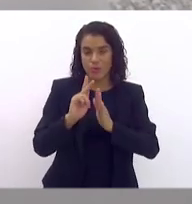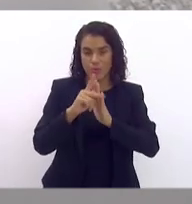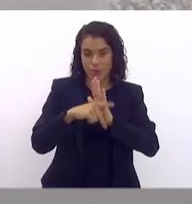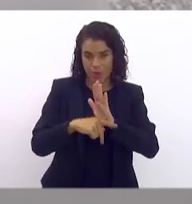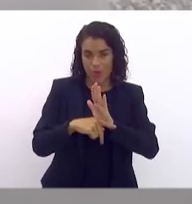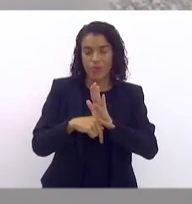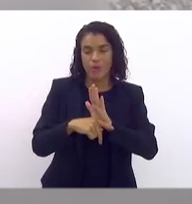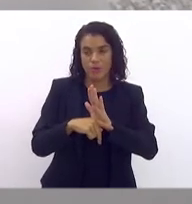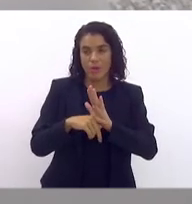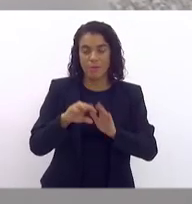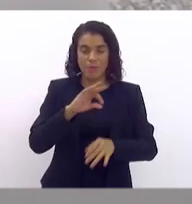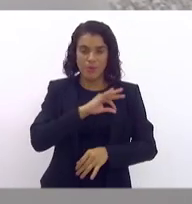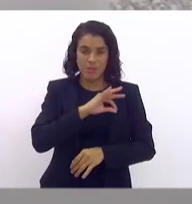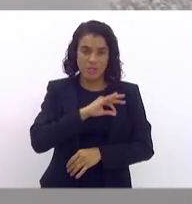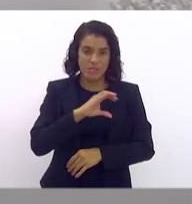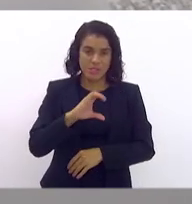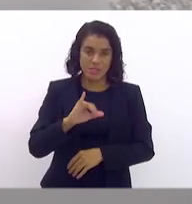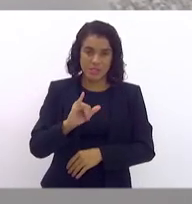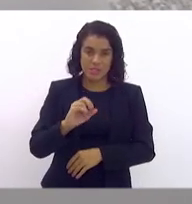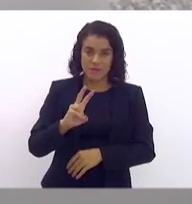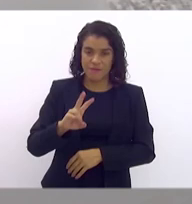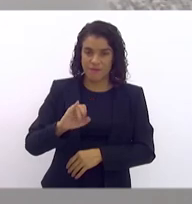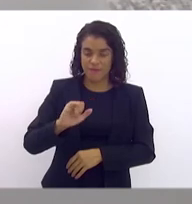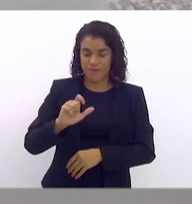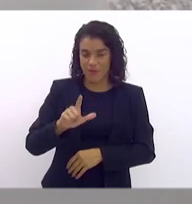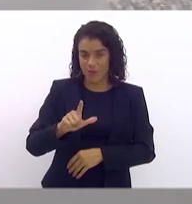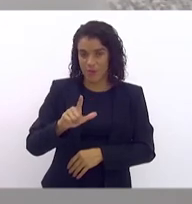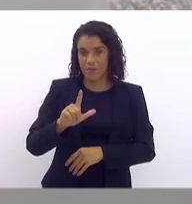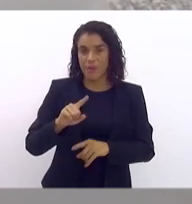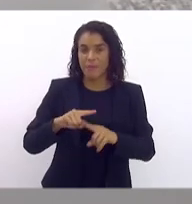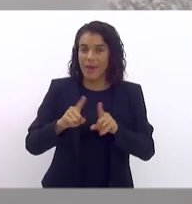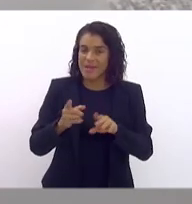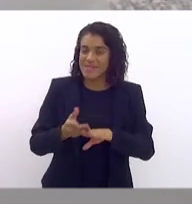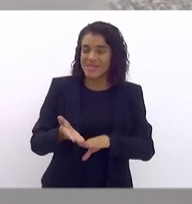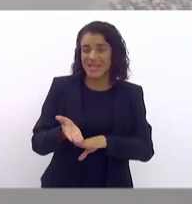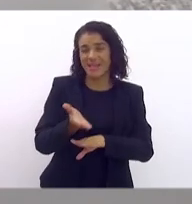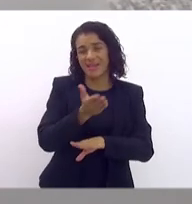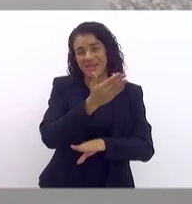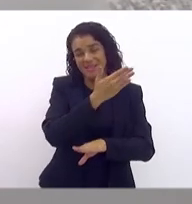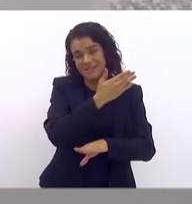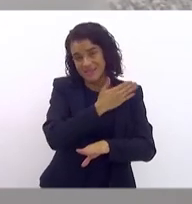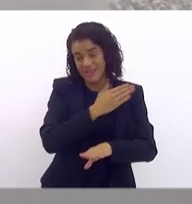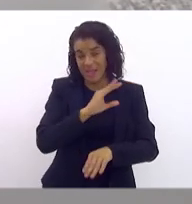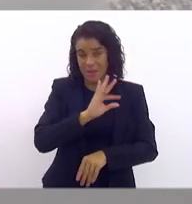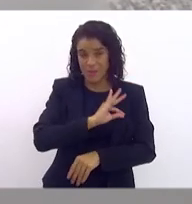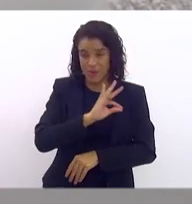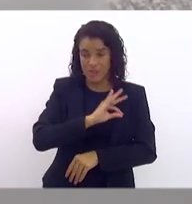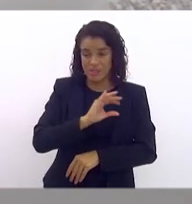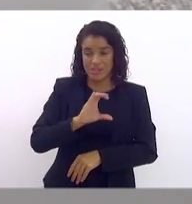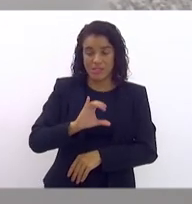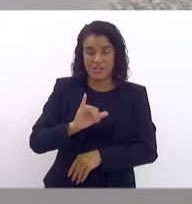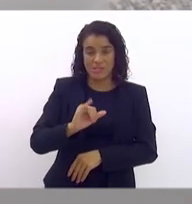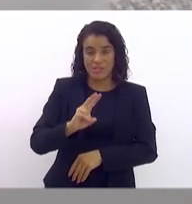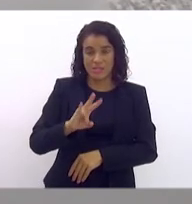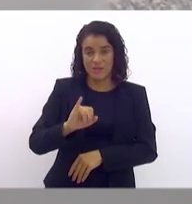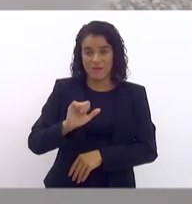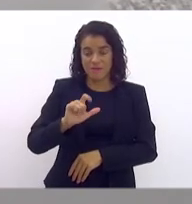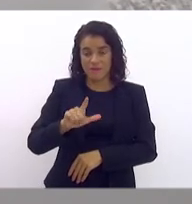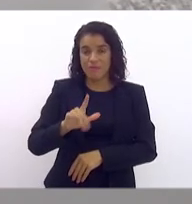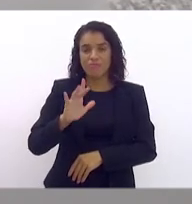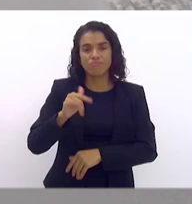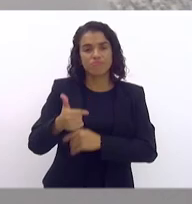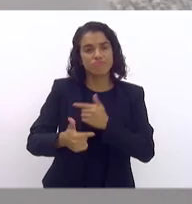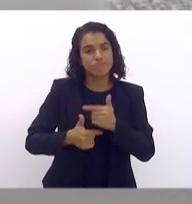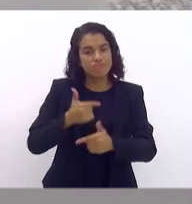da pol civil Mas mesmo antes da edição desse protocolo a polícia civil já trabalhava